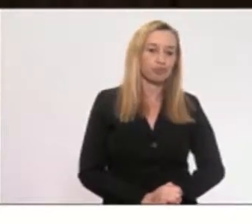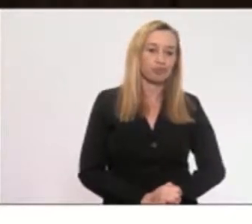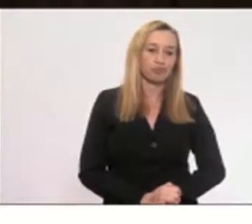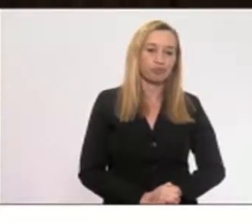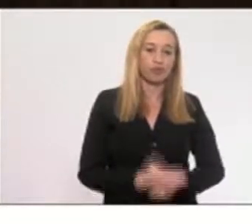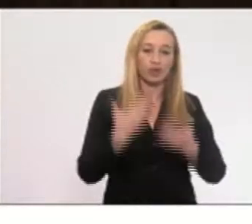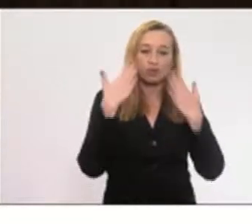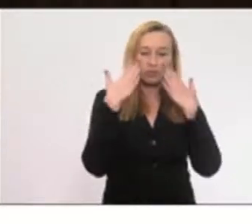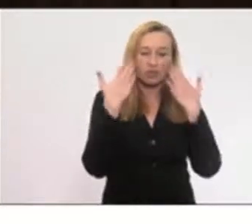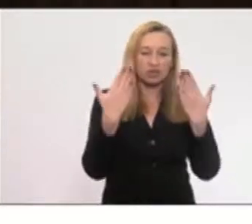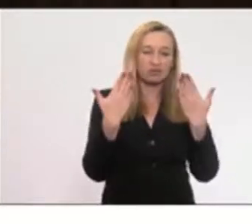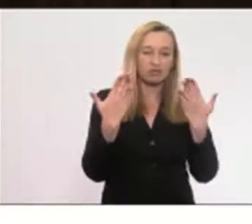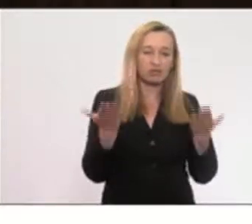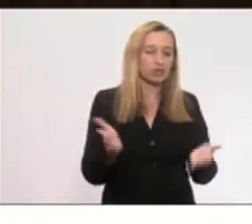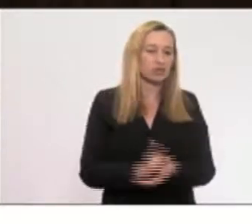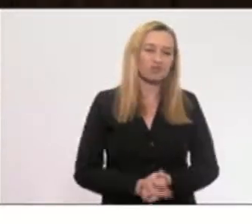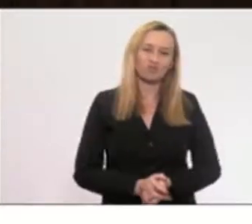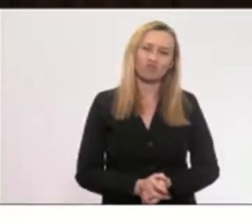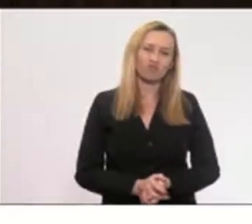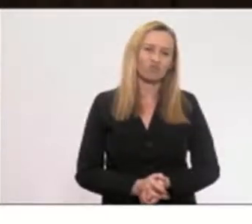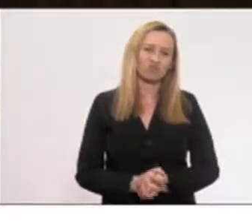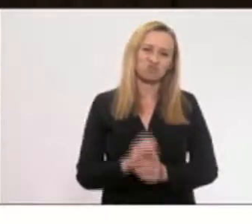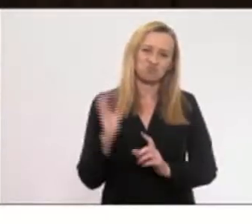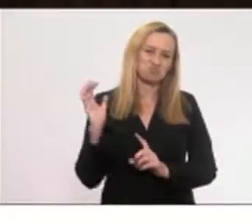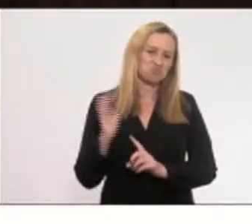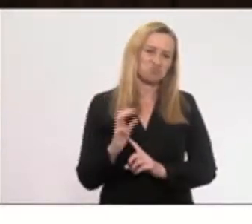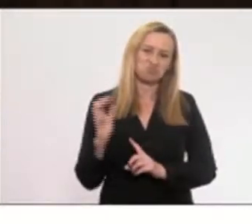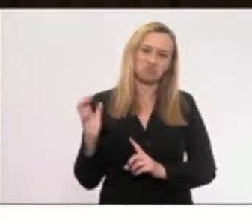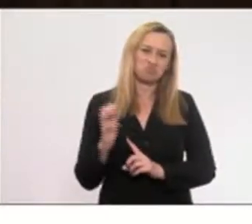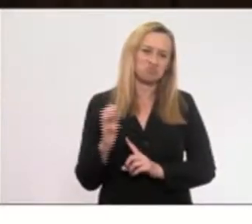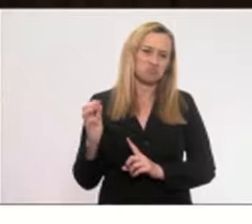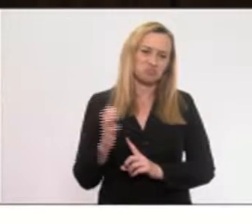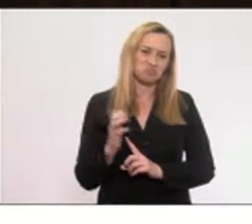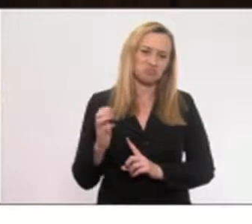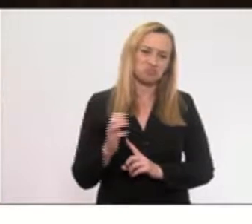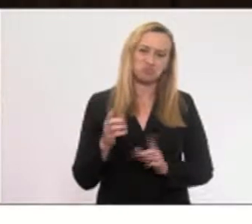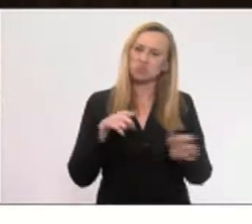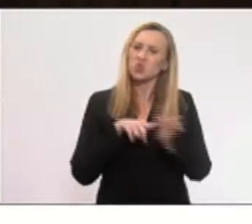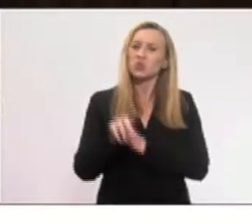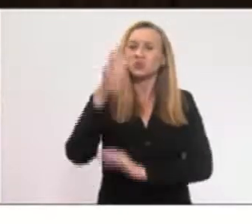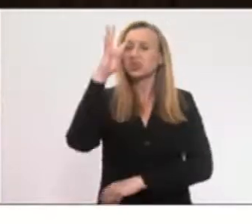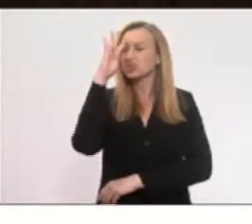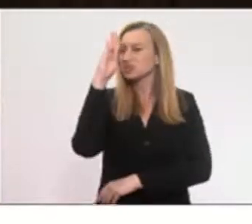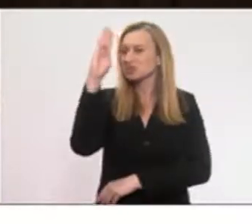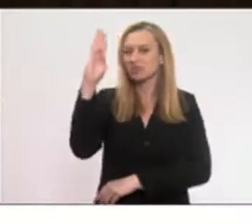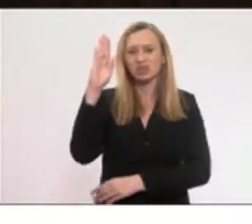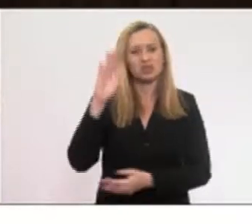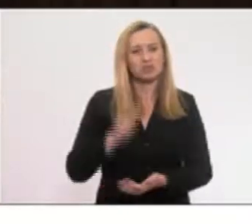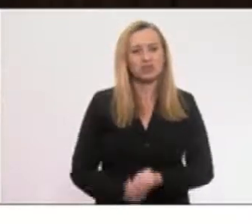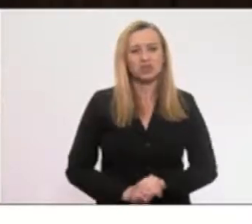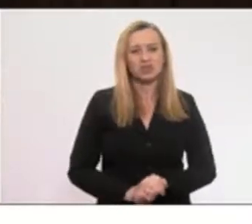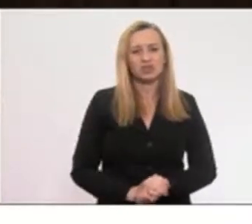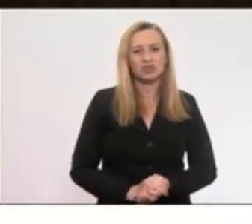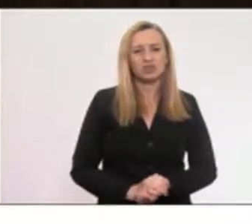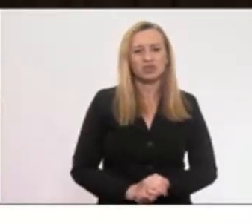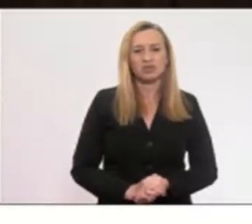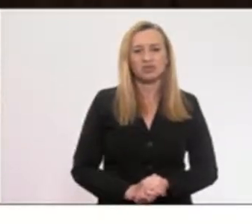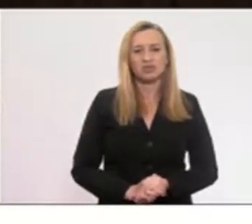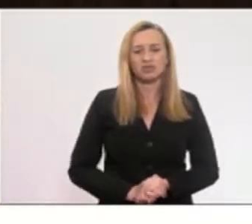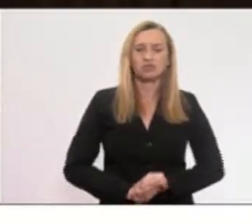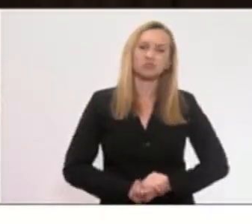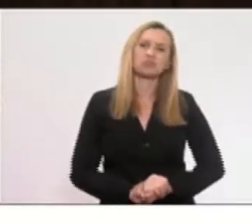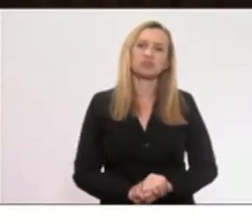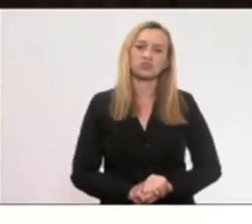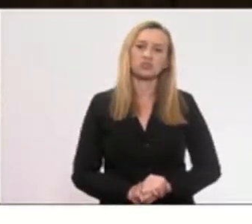apresenta a supressão de perguntas fundamentais para um dos maiores